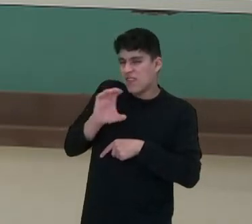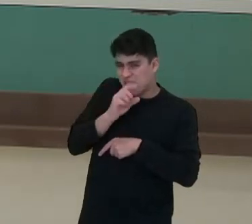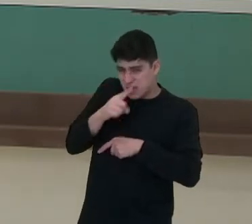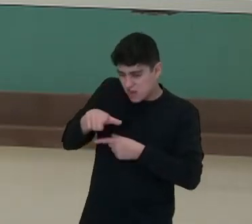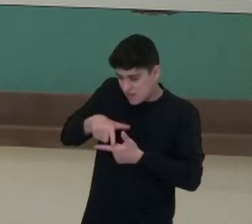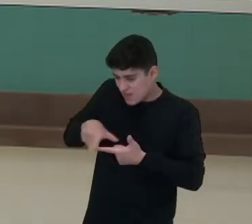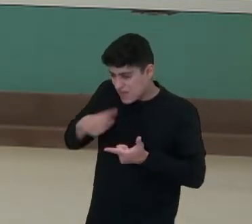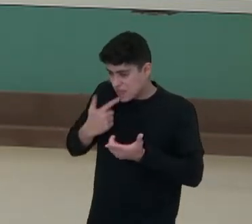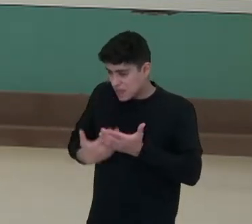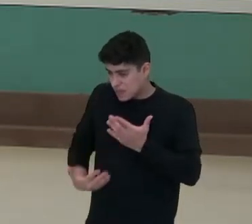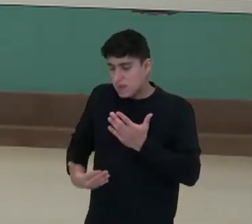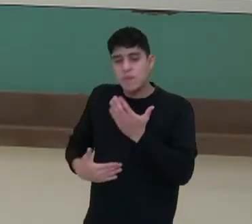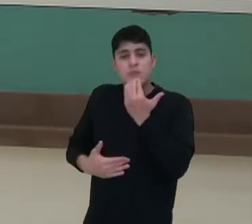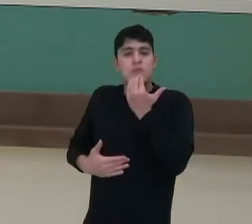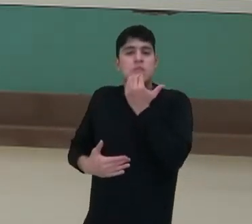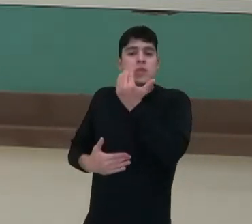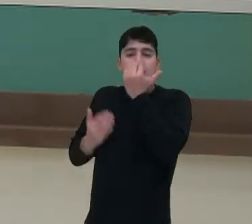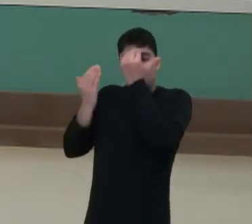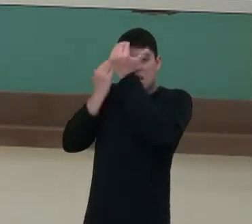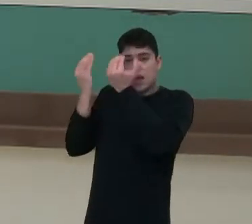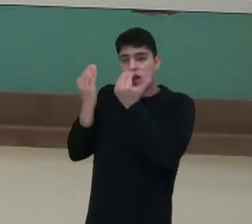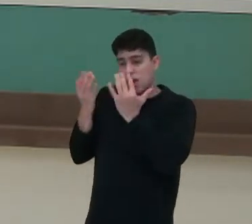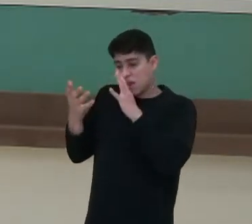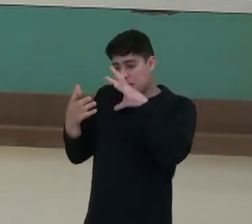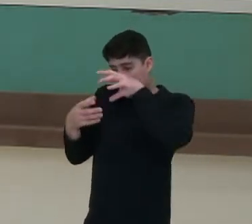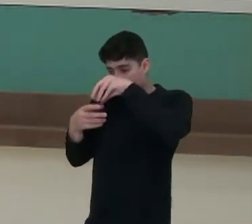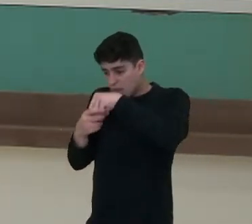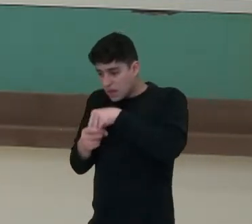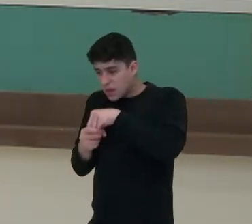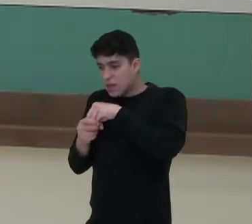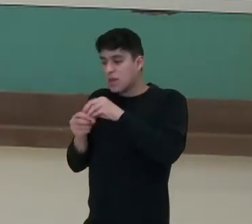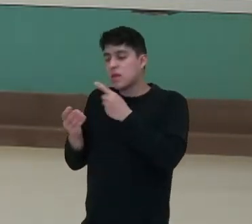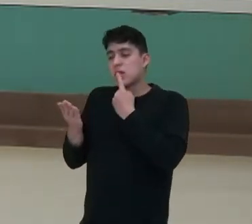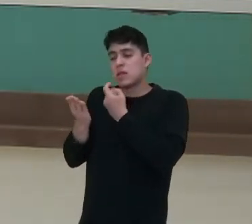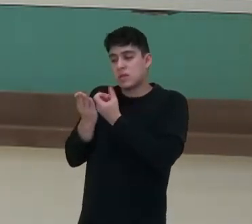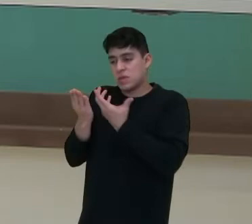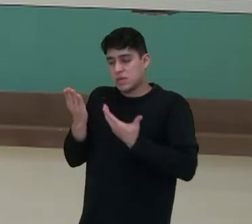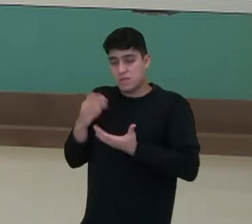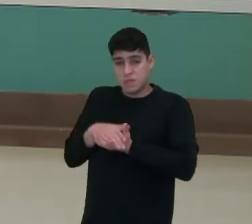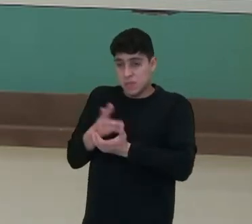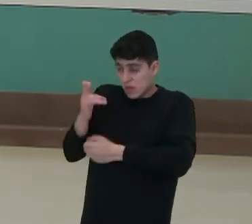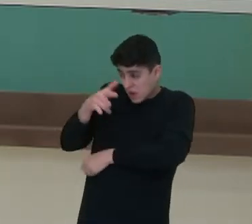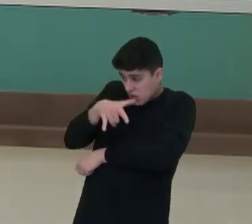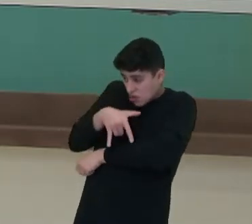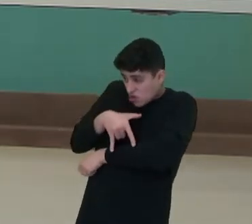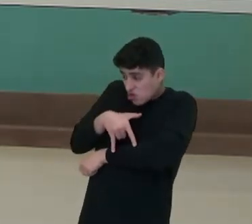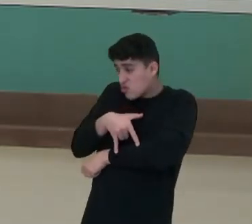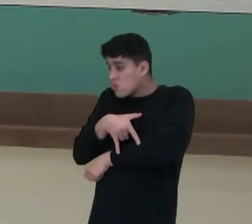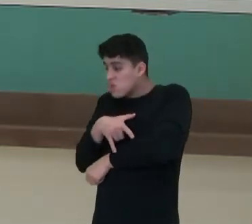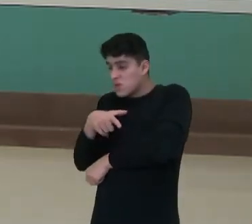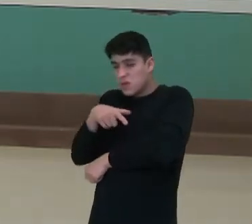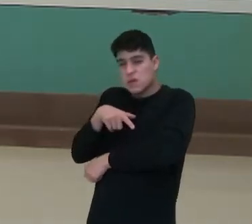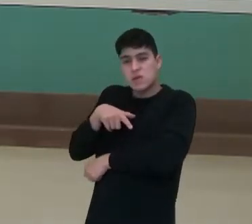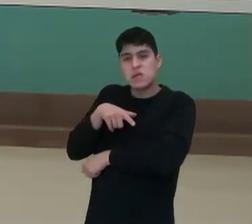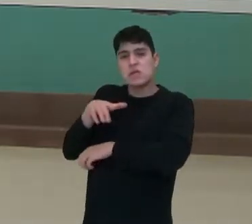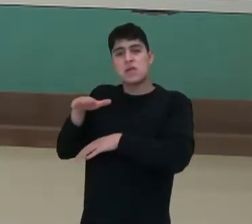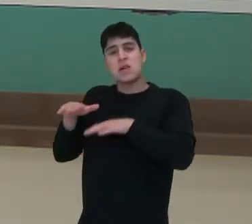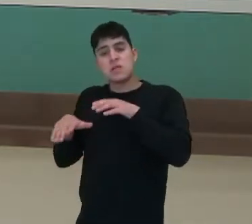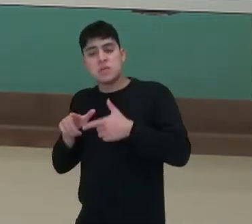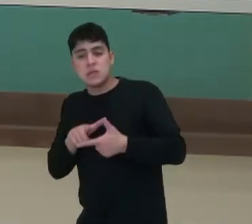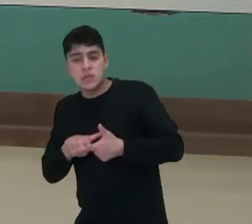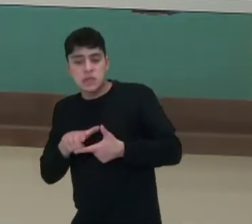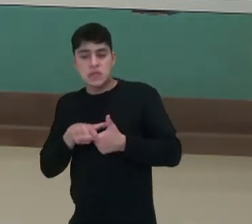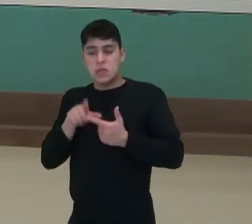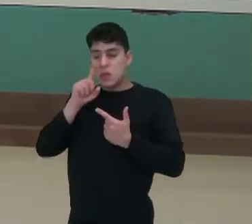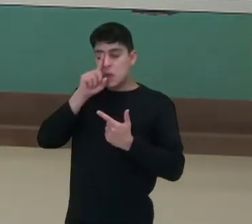a análise de substâncias presentes no nosso corpo. E na urina e nas fezes? Você pode ter algum indicativo de